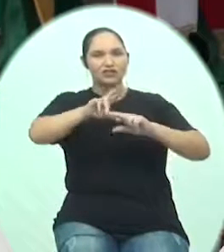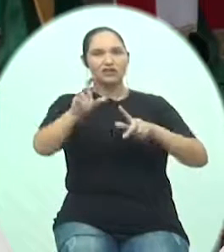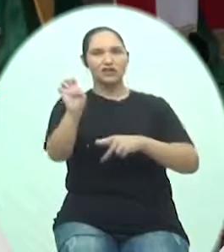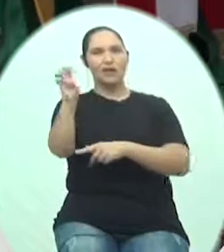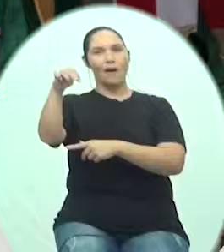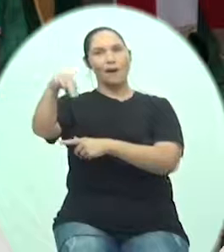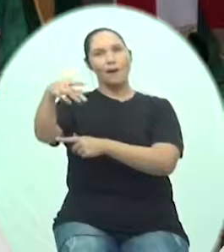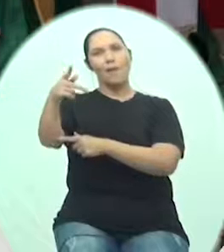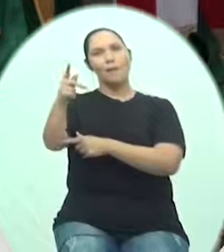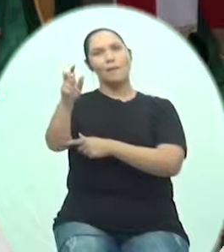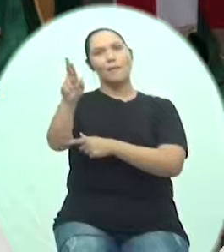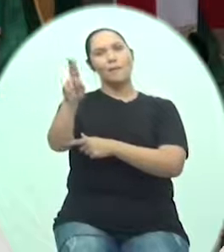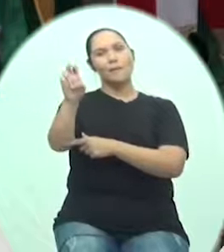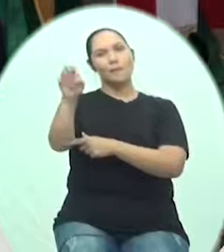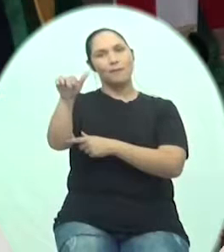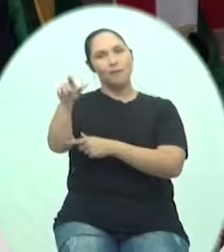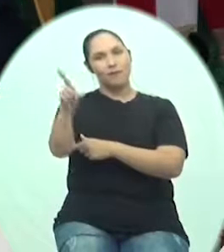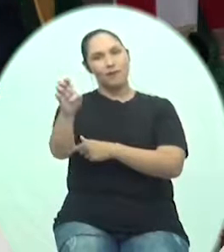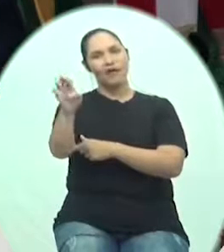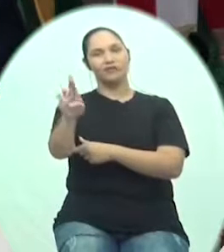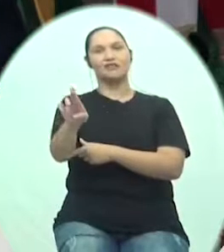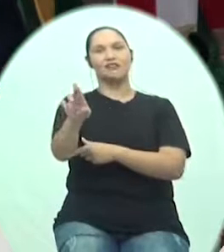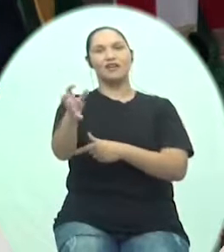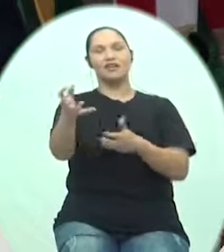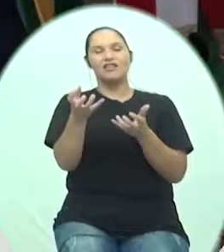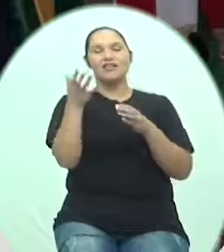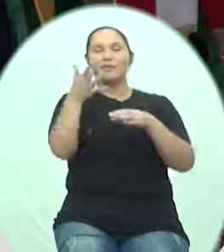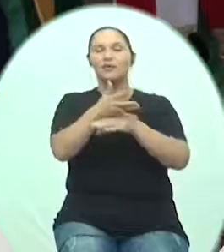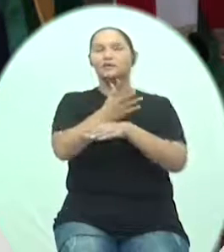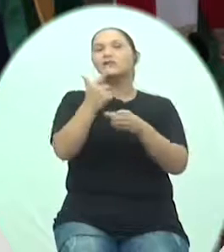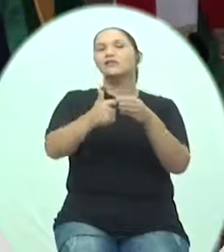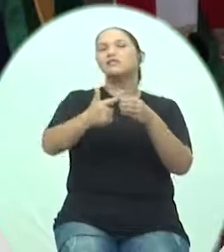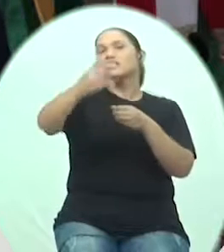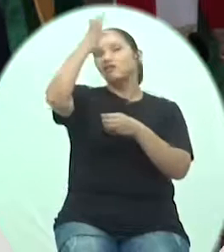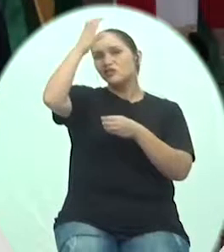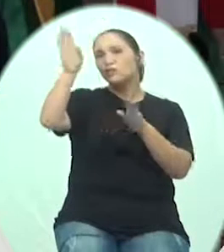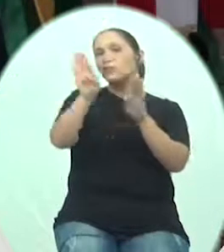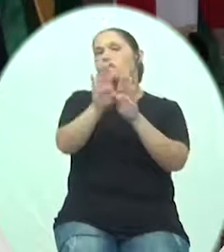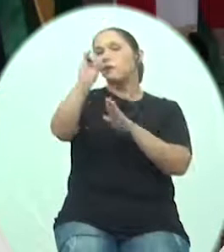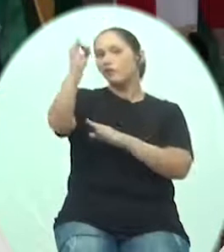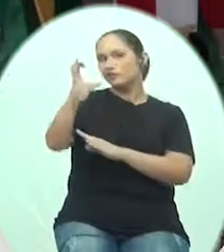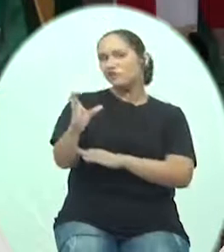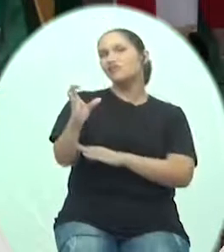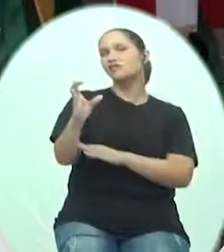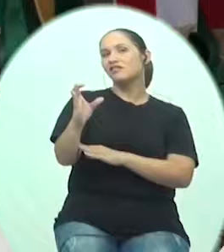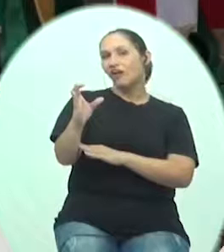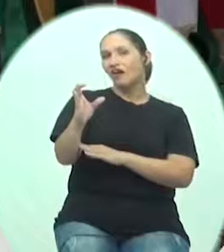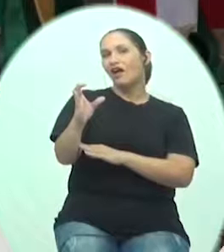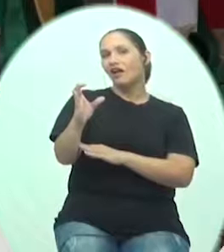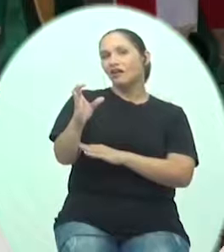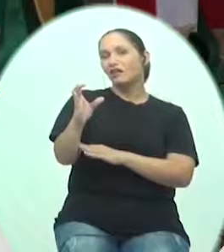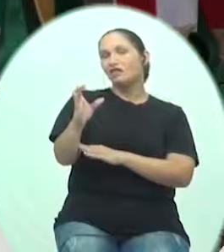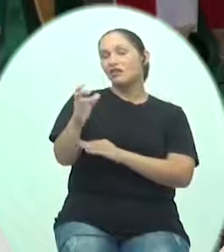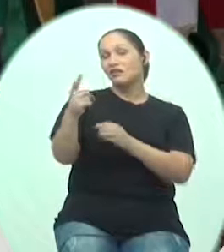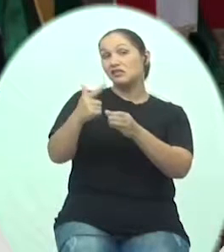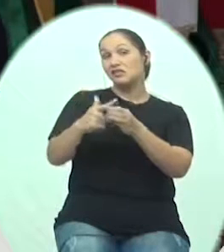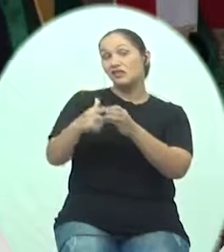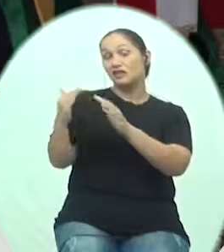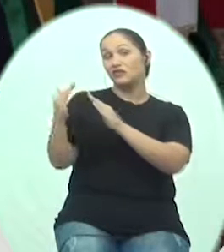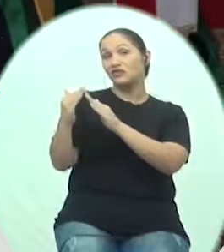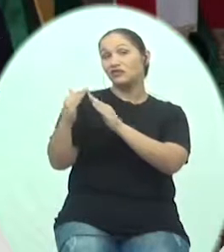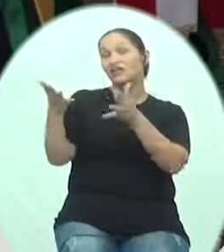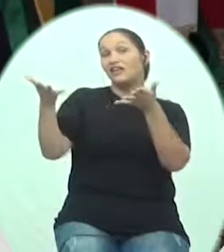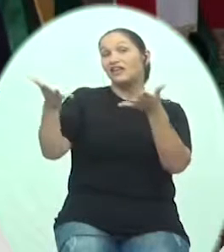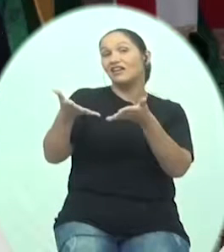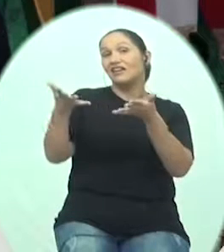parte da cidade de Cristina também e sara nossa vizinha que vem crescendo e desenvolvimento cada vez mais